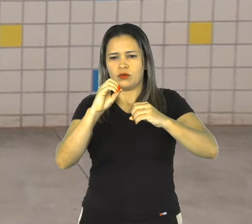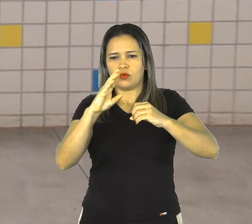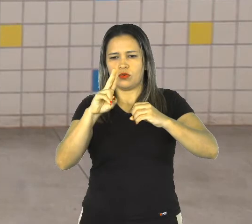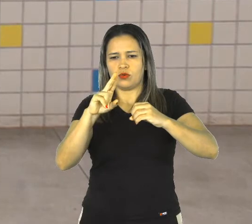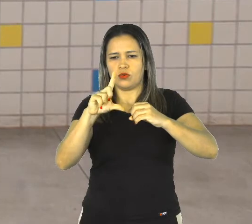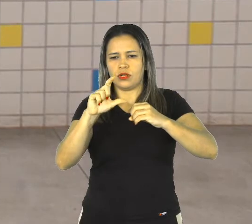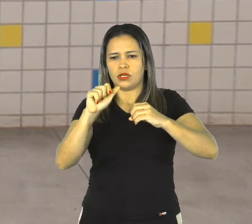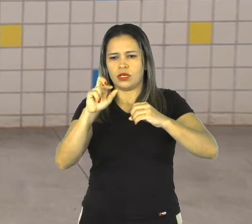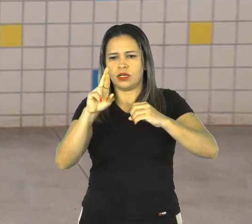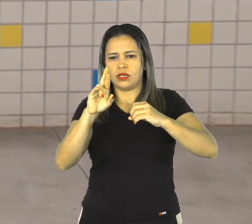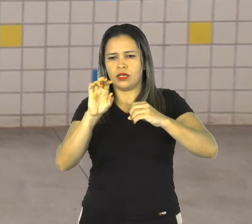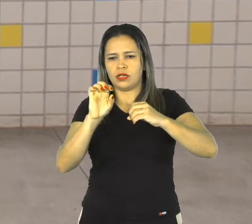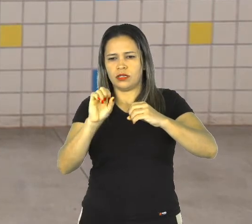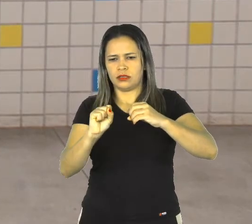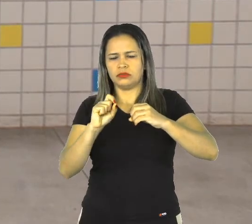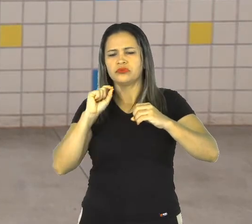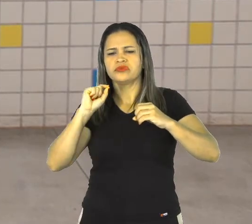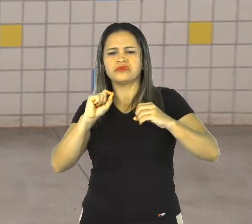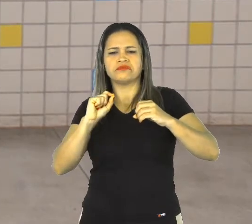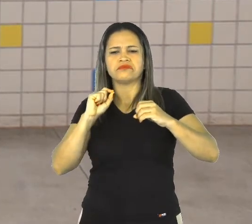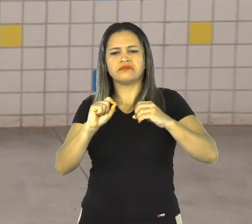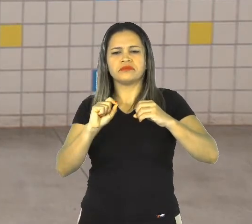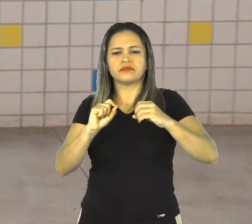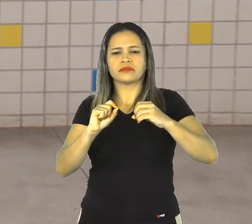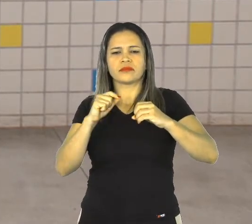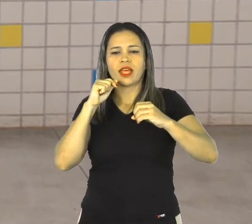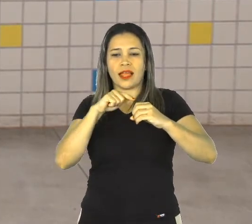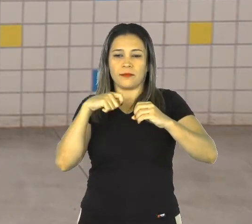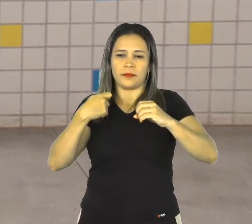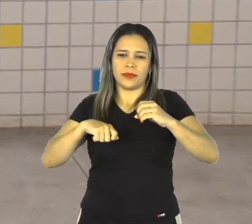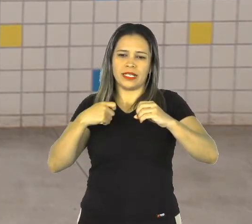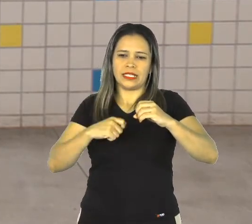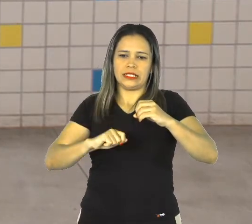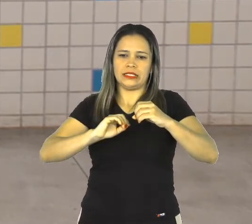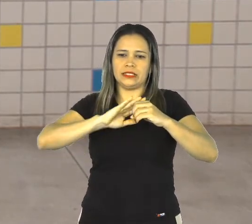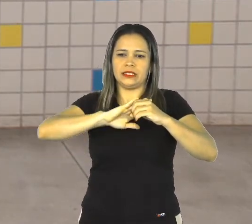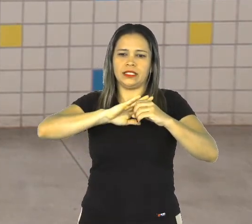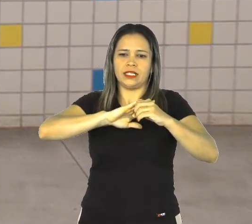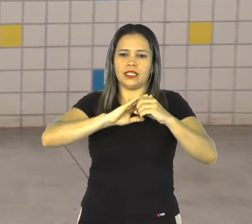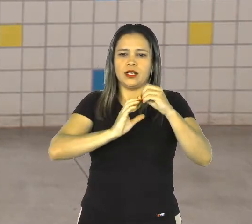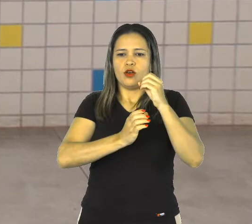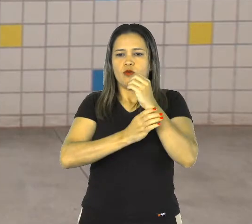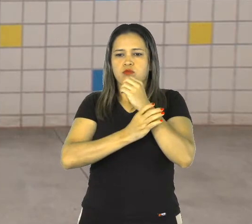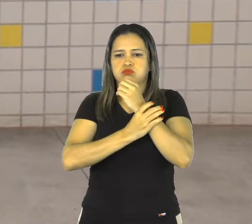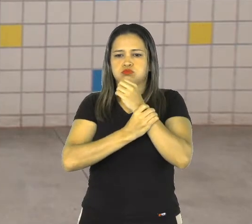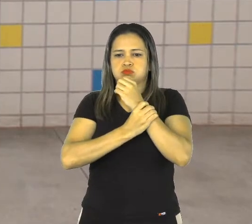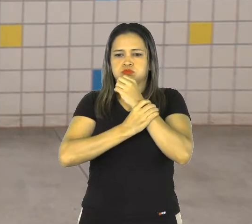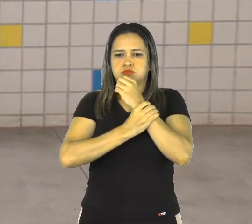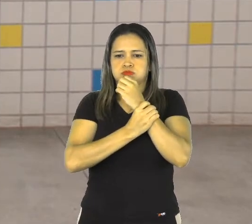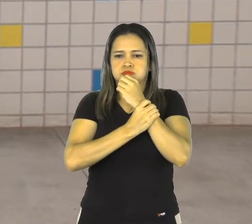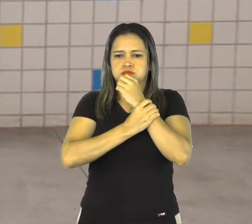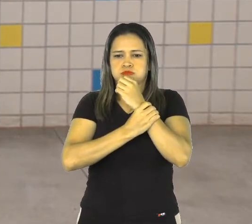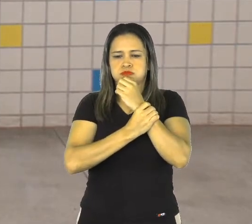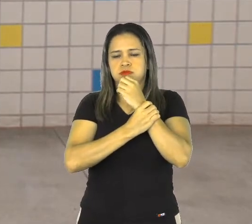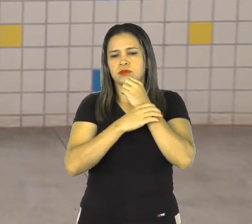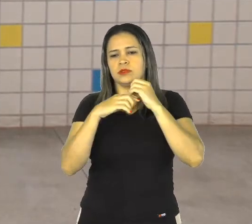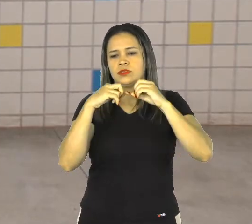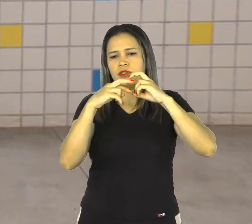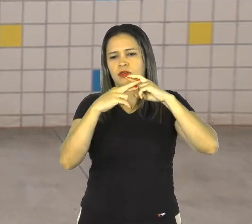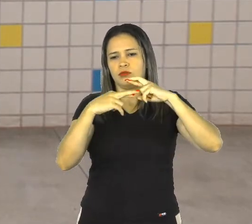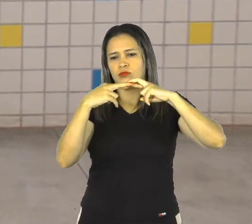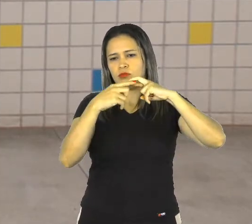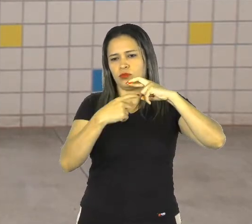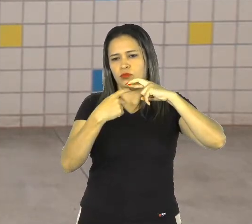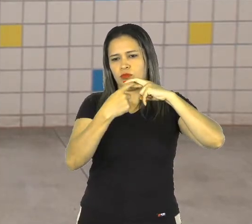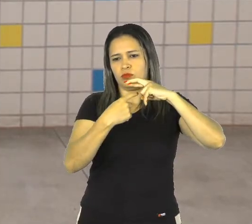intraoculares, professora? Justamente manter a pressão ocular dos nossos olhos, ou seja, é um